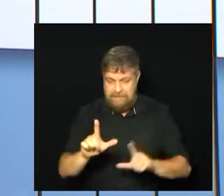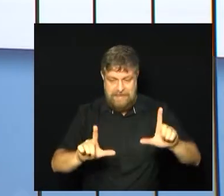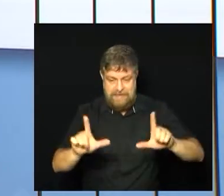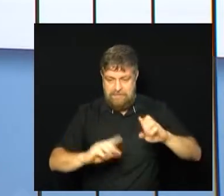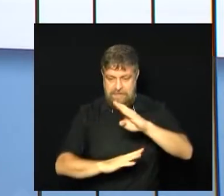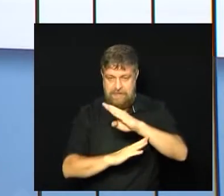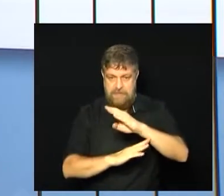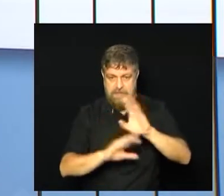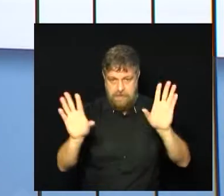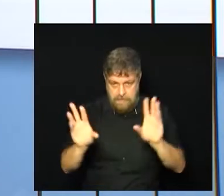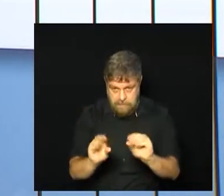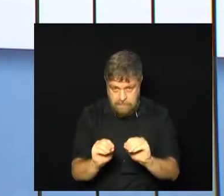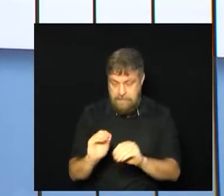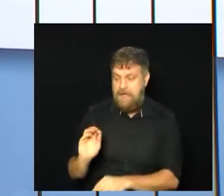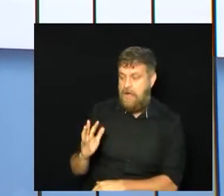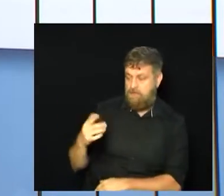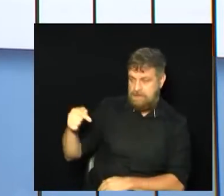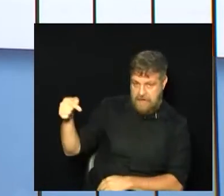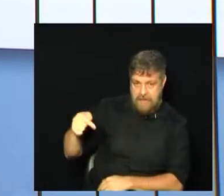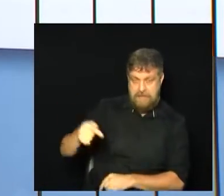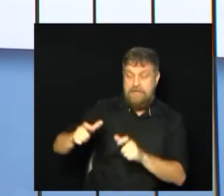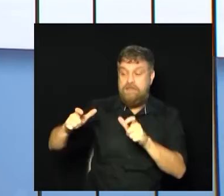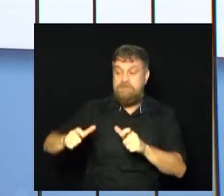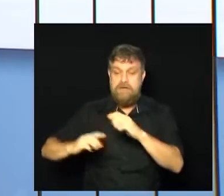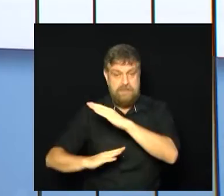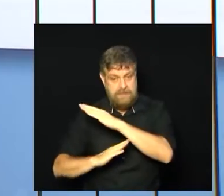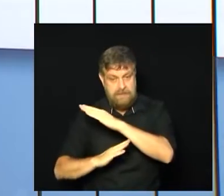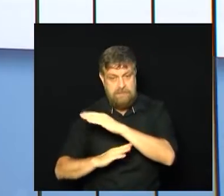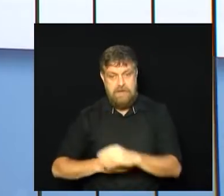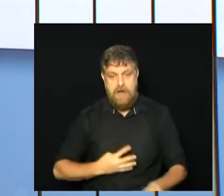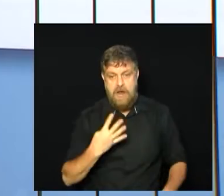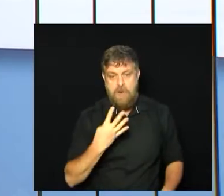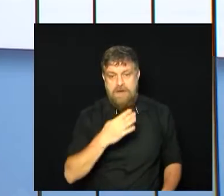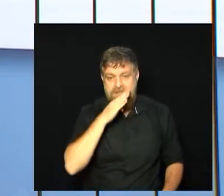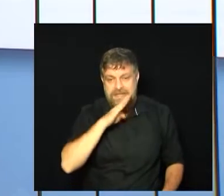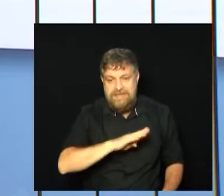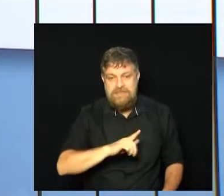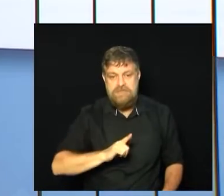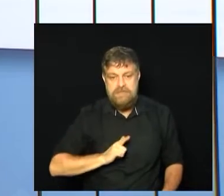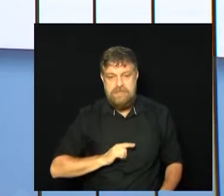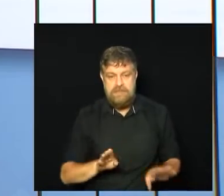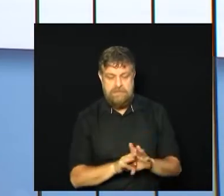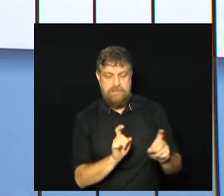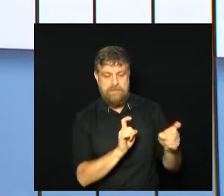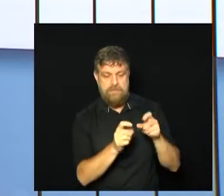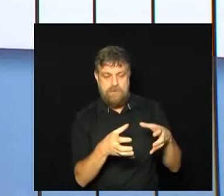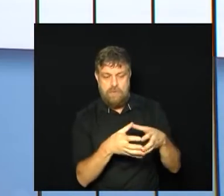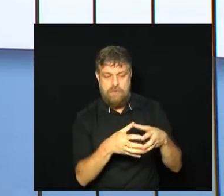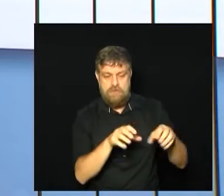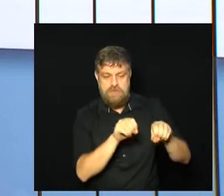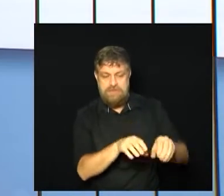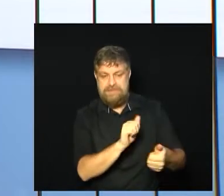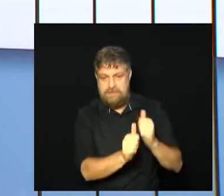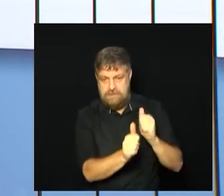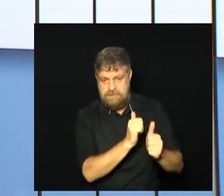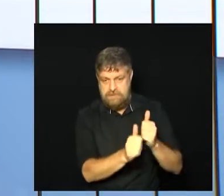Câmara Campinas, mas elas acontecem aqui nesses espaços. 4 horas nós temos a reunião da Comissão de Educação e